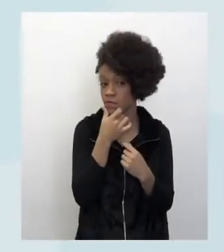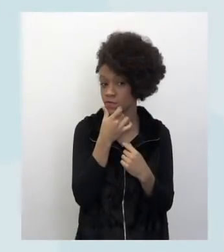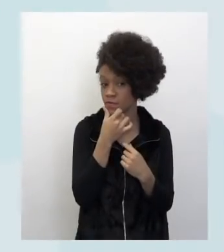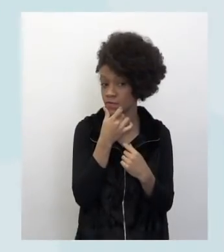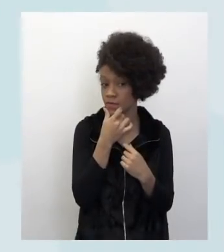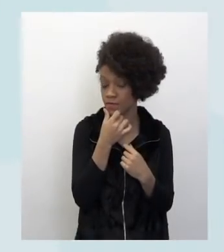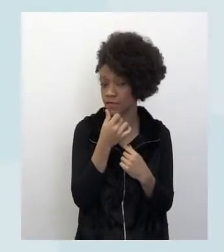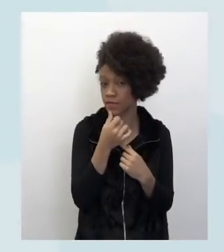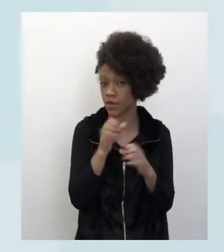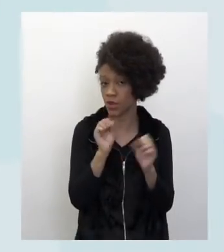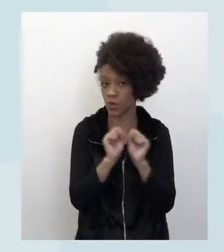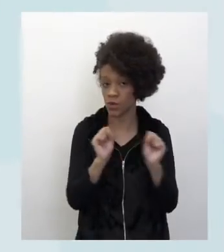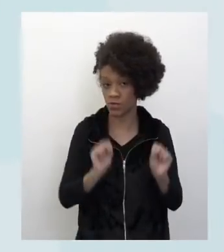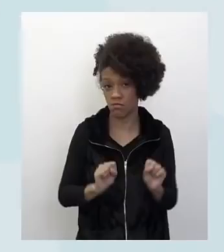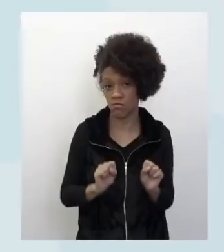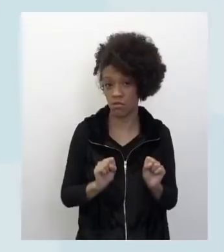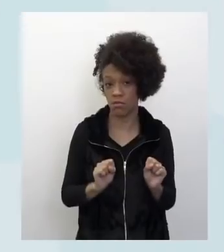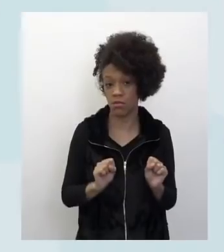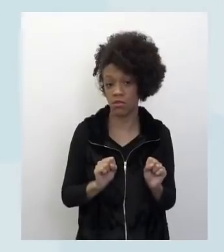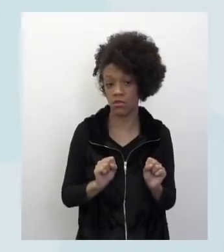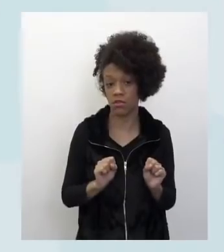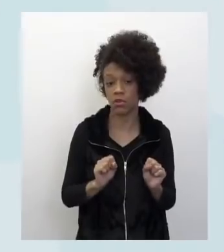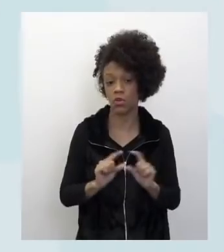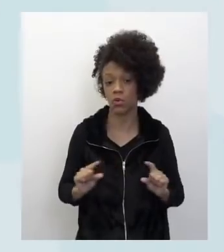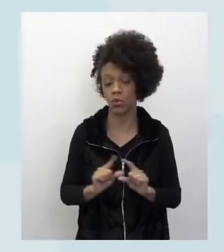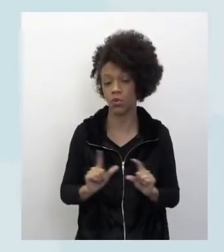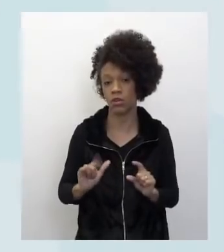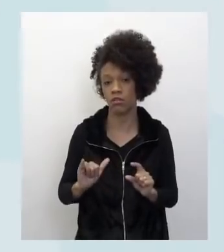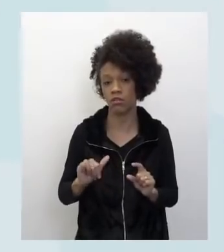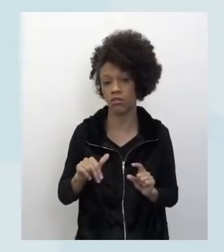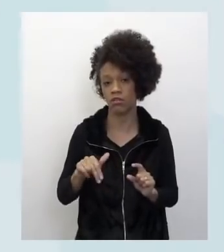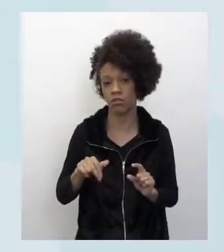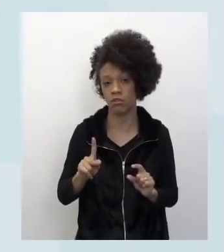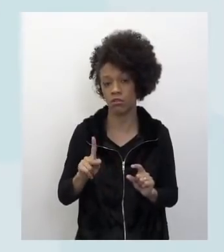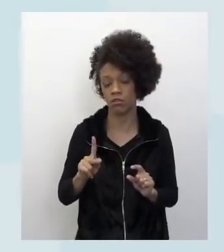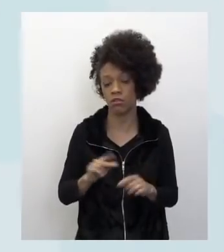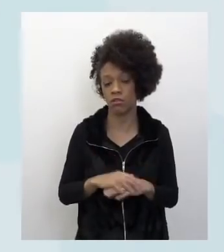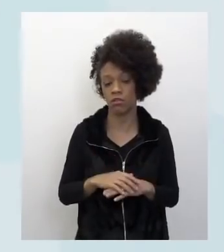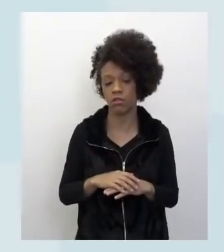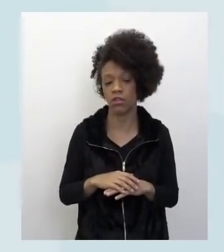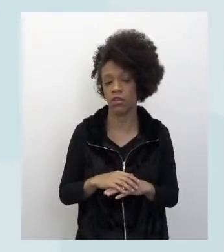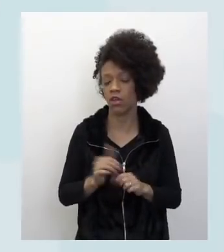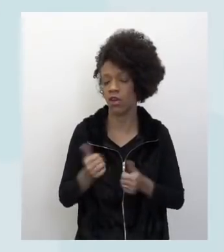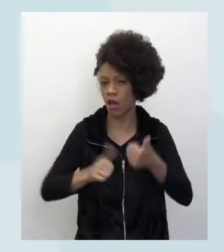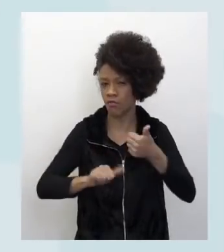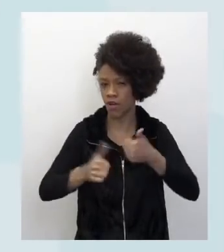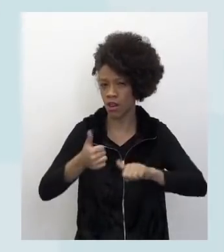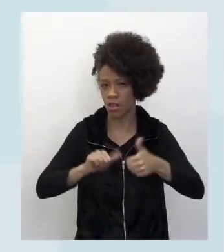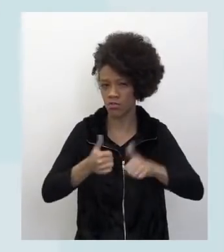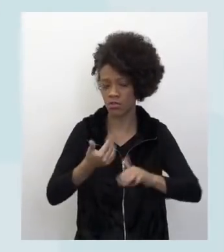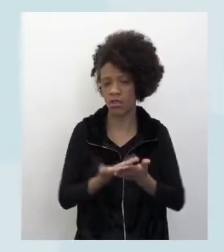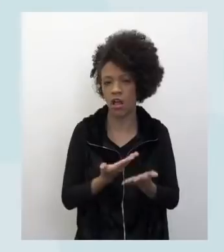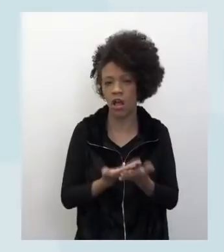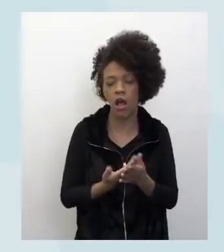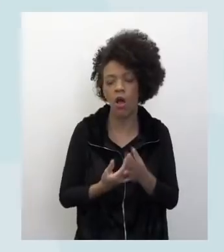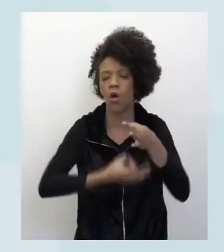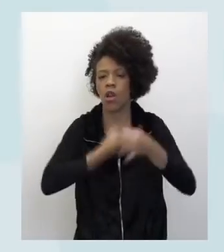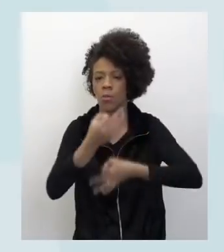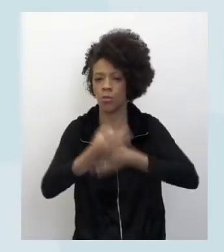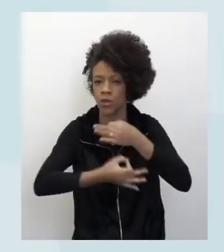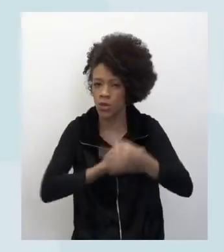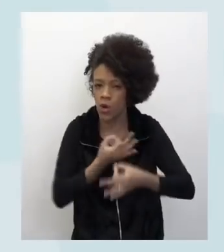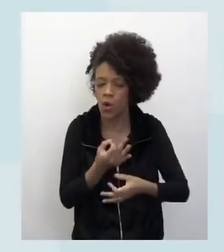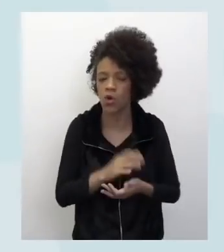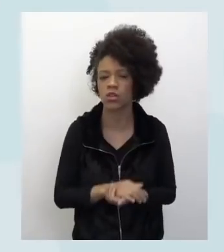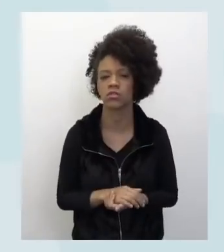a plataforma e o link para vocês deixarem o que vocês acharam da aula, sugestões, opiniões,